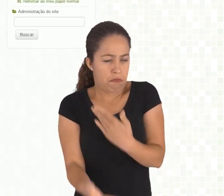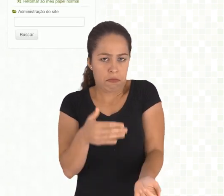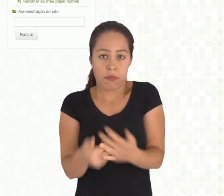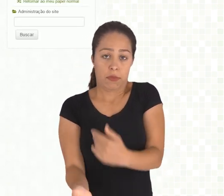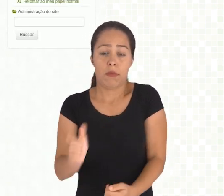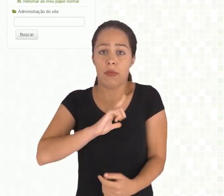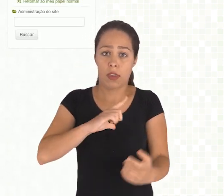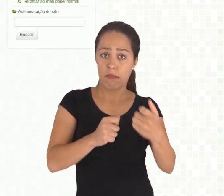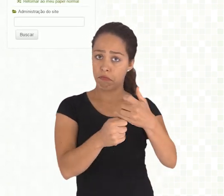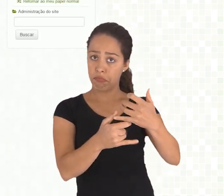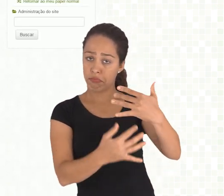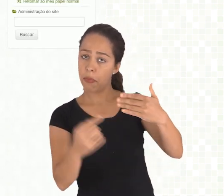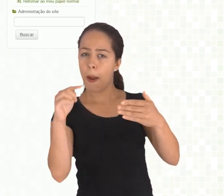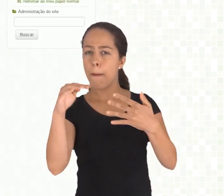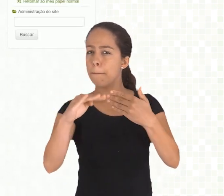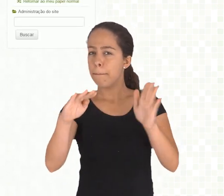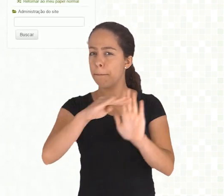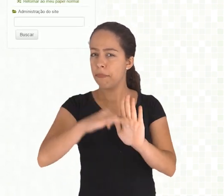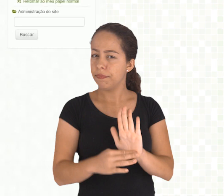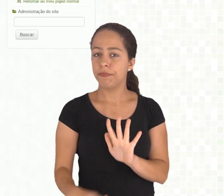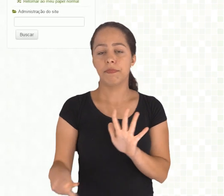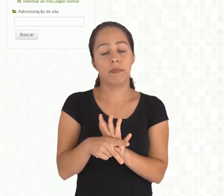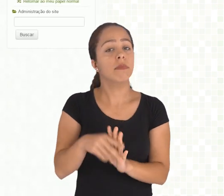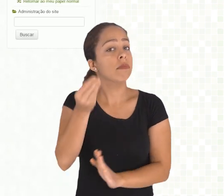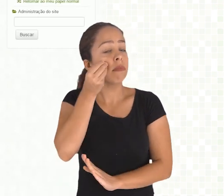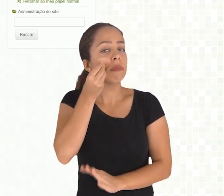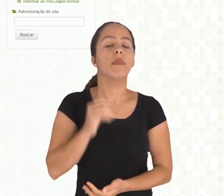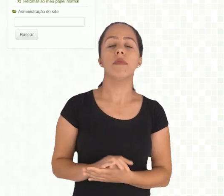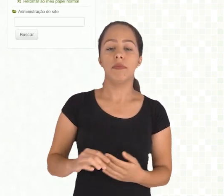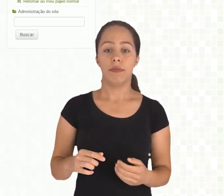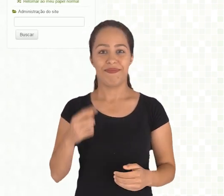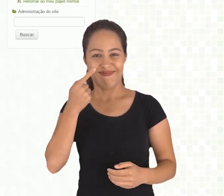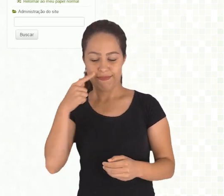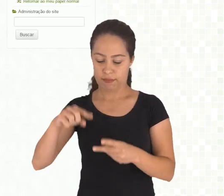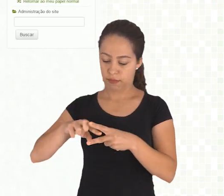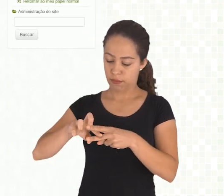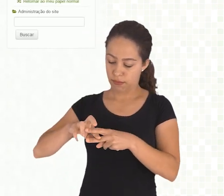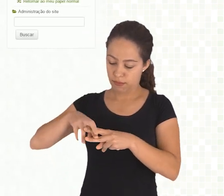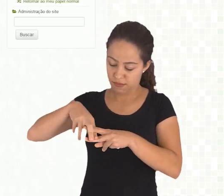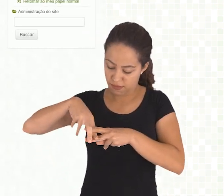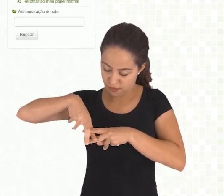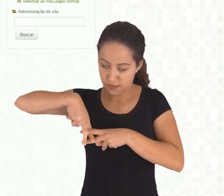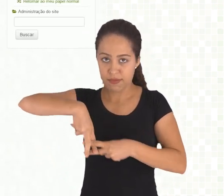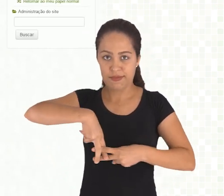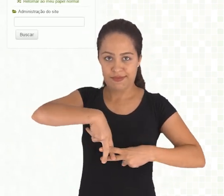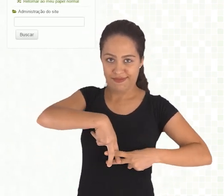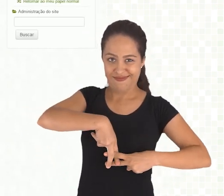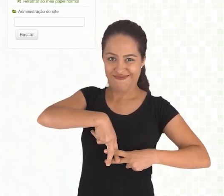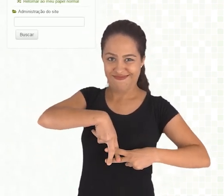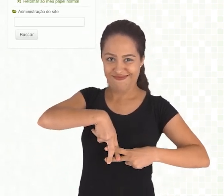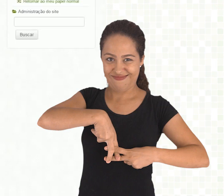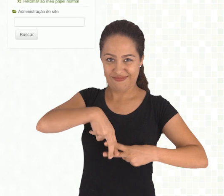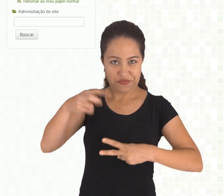qualquer do mundo com alguns recursos de teste e o ícone do recurso ikea é esse aqui quando você vê esse ícone que são